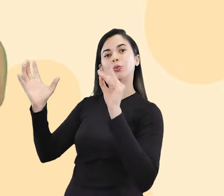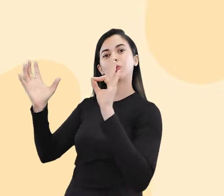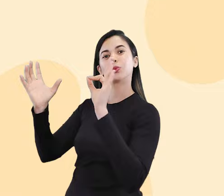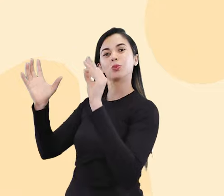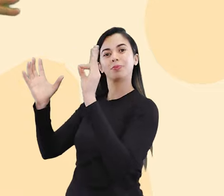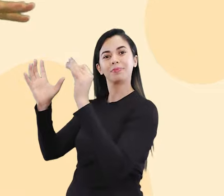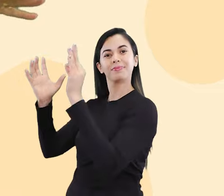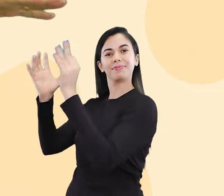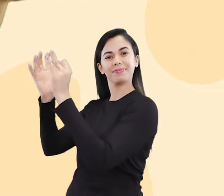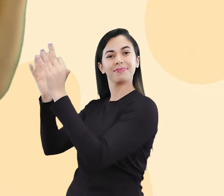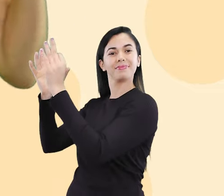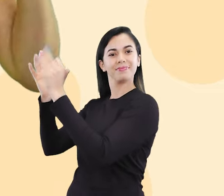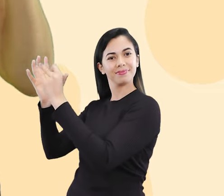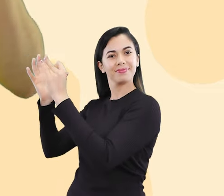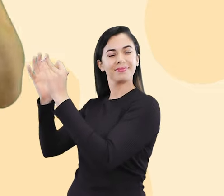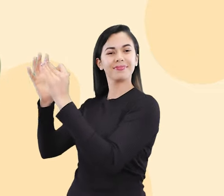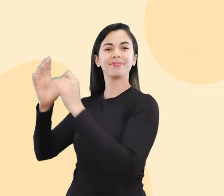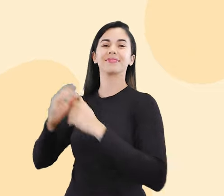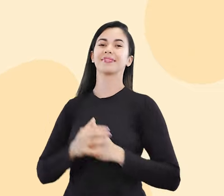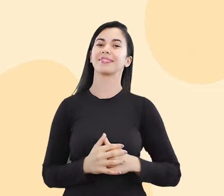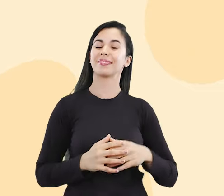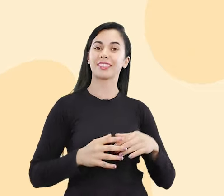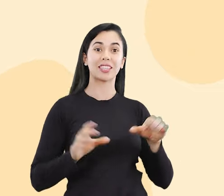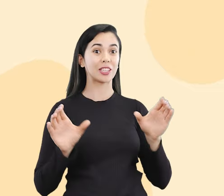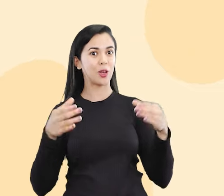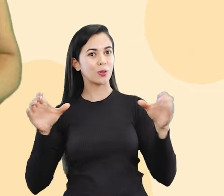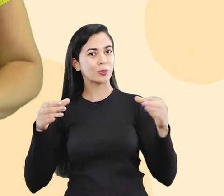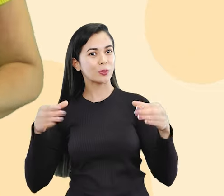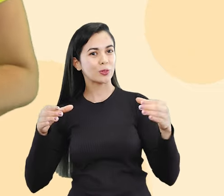voa, voa pro seu ninho.